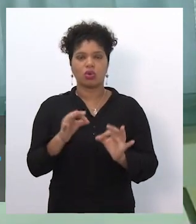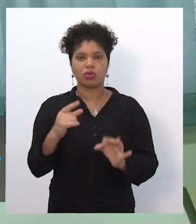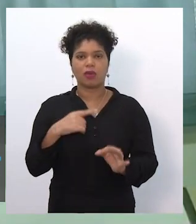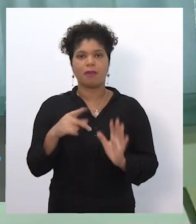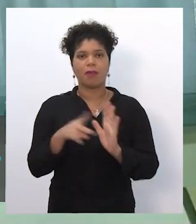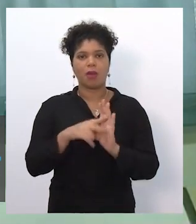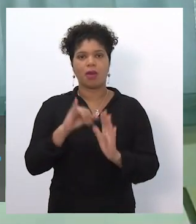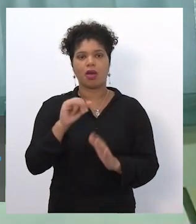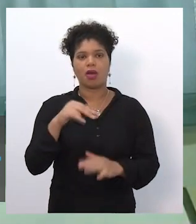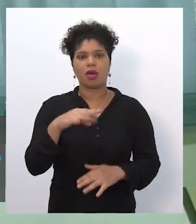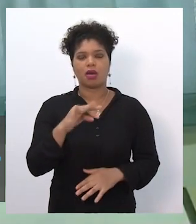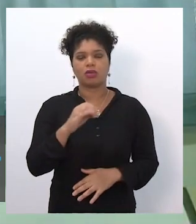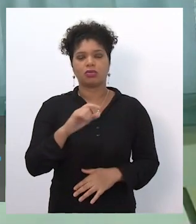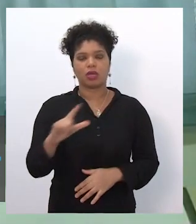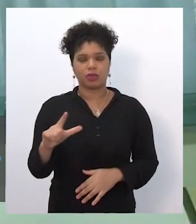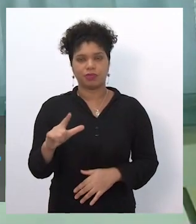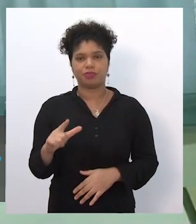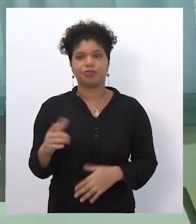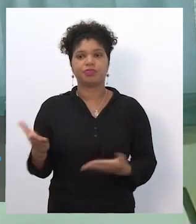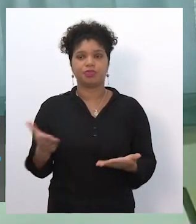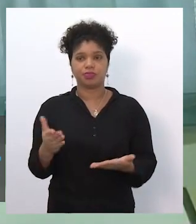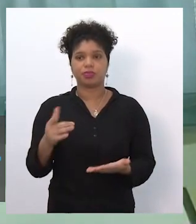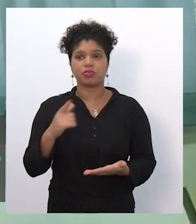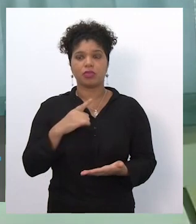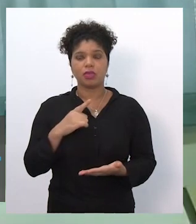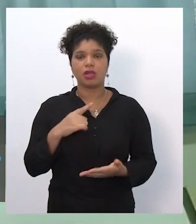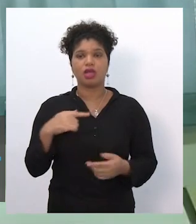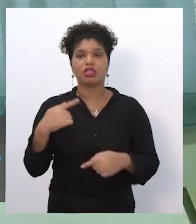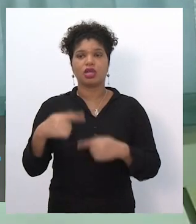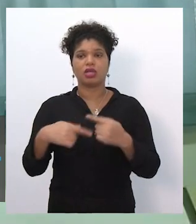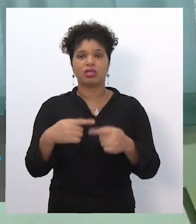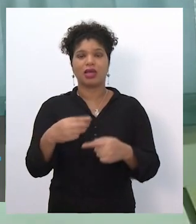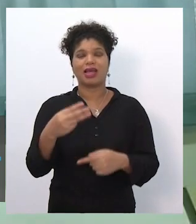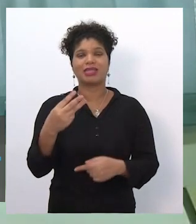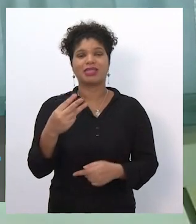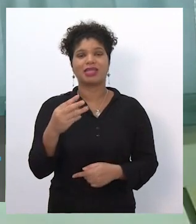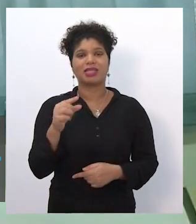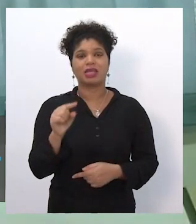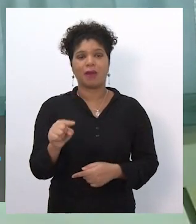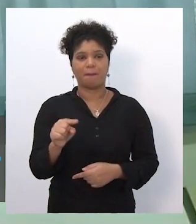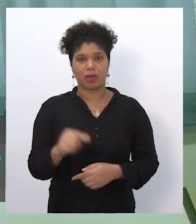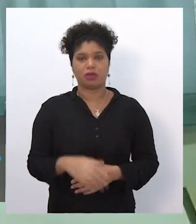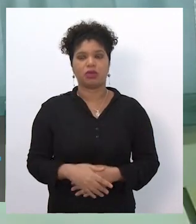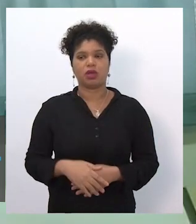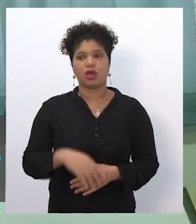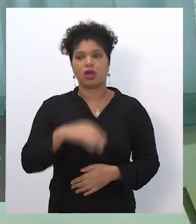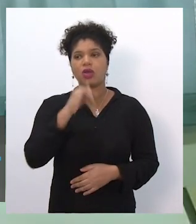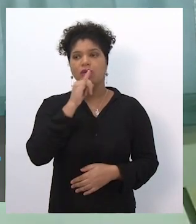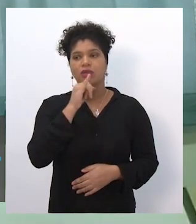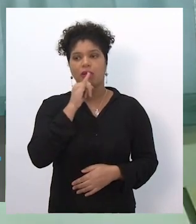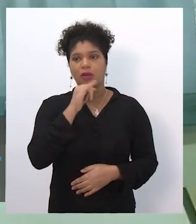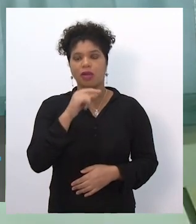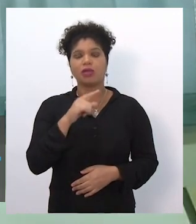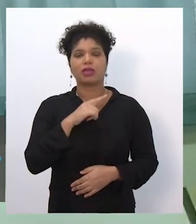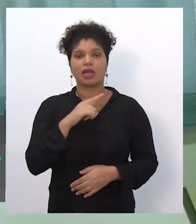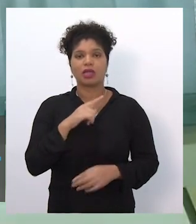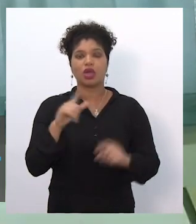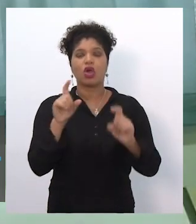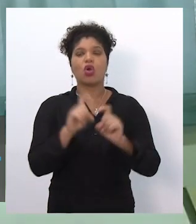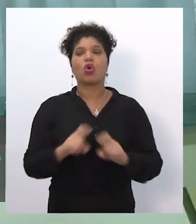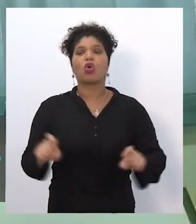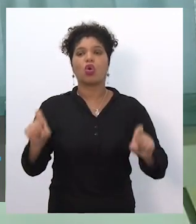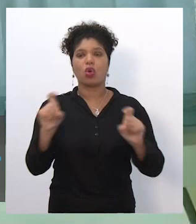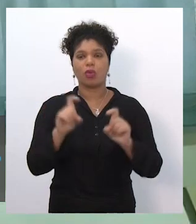Intel. Tá? Hoje nós temos no Ryzen a geração 3000. Tá? Então, um exemplo, os computadores que estão chegando